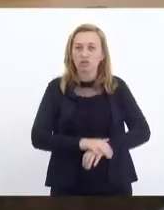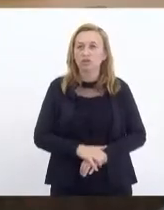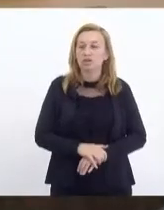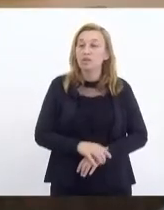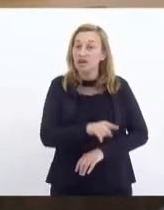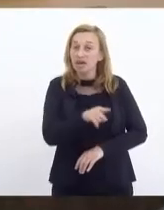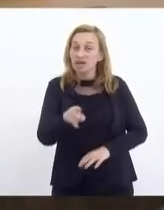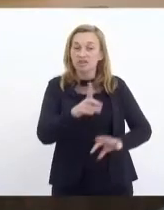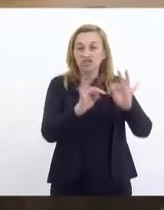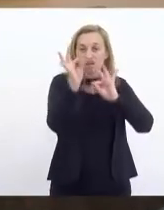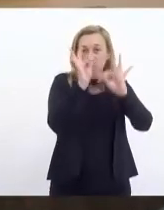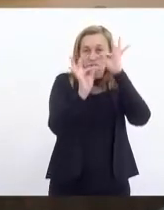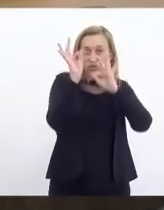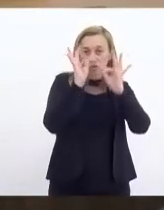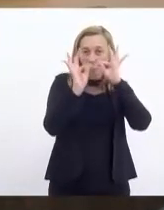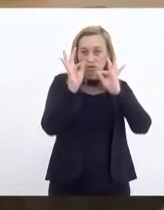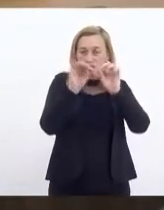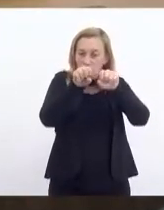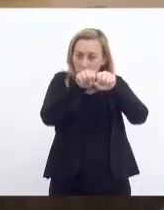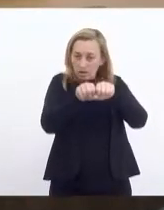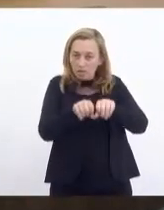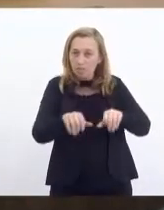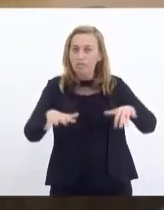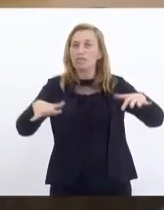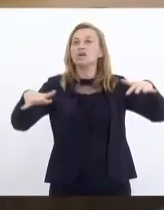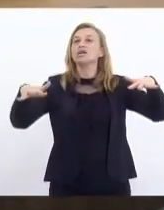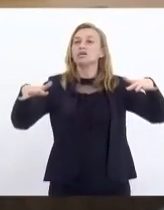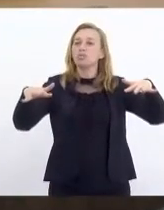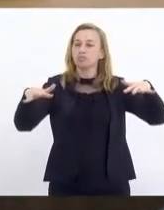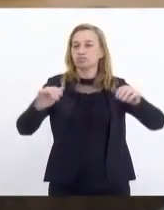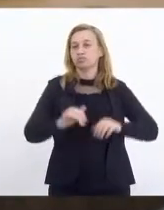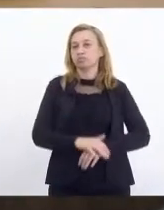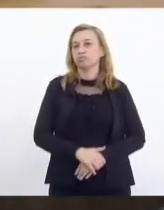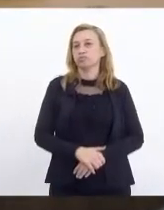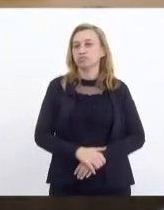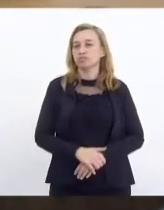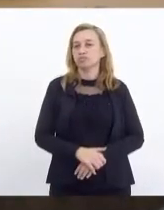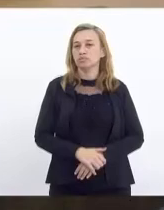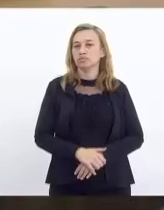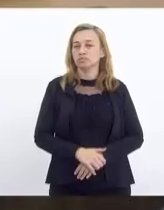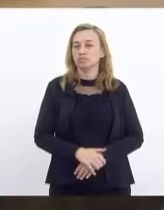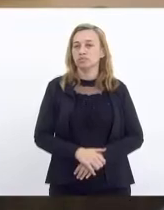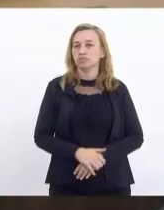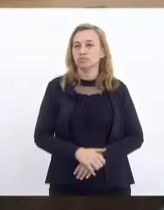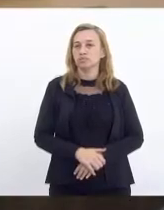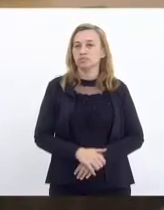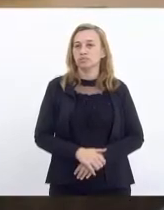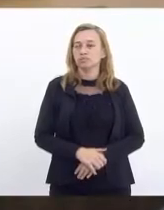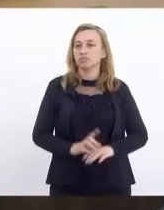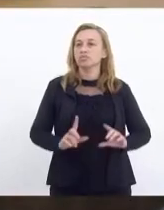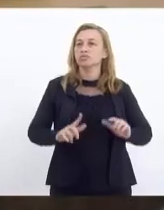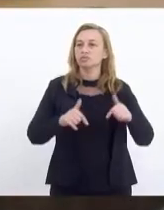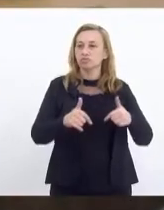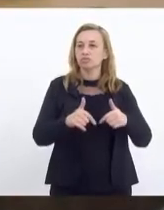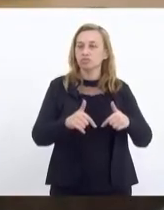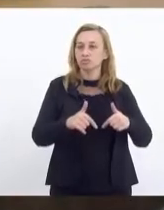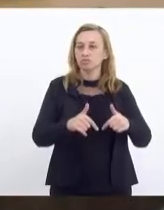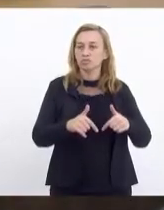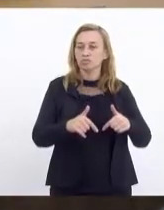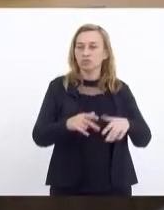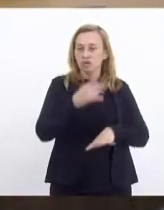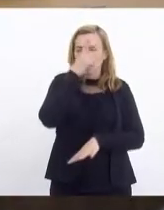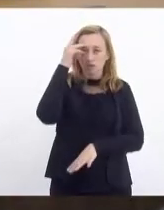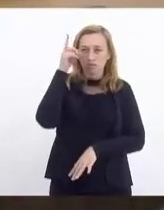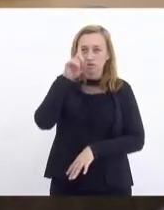essas tecnologias que ampliam as condições, né, de atuação das pessoas